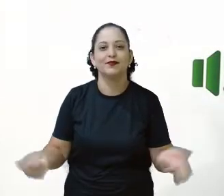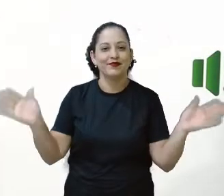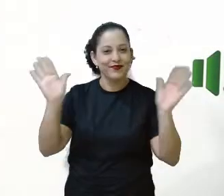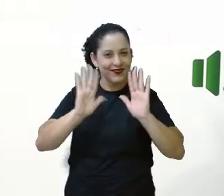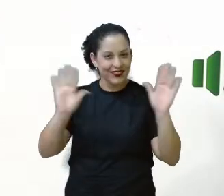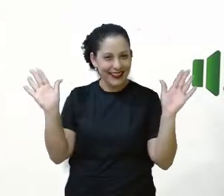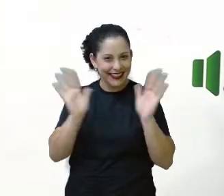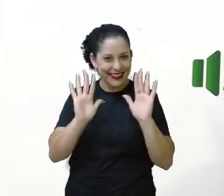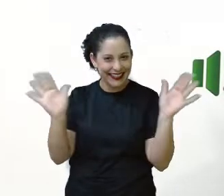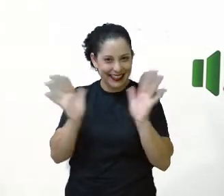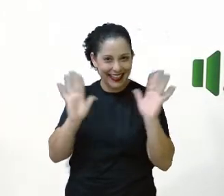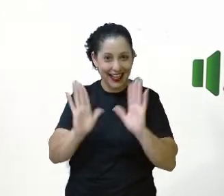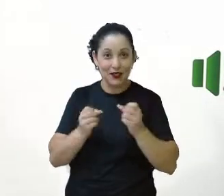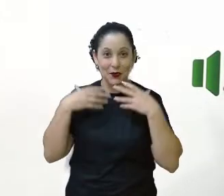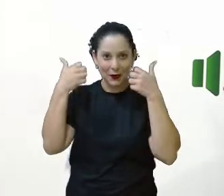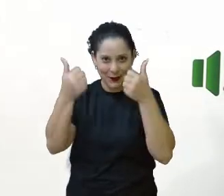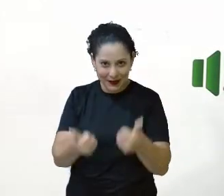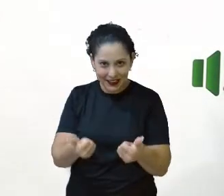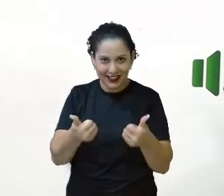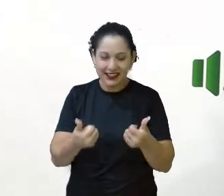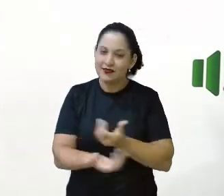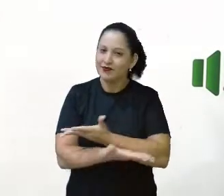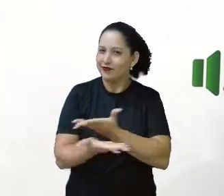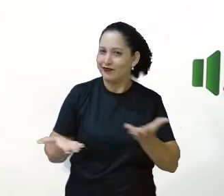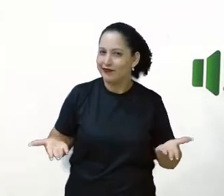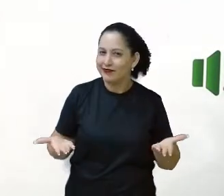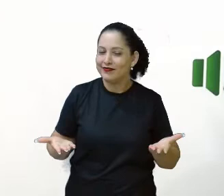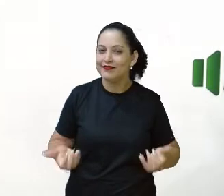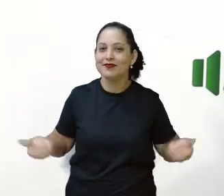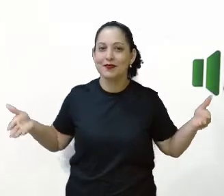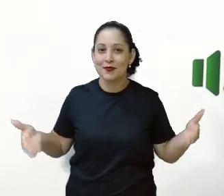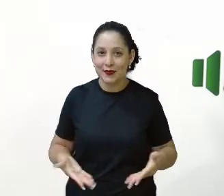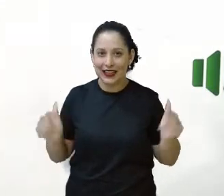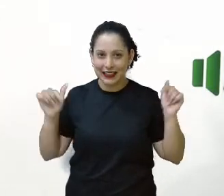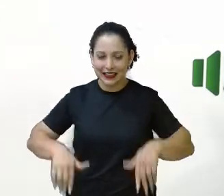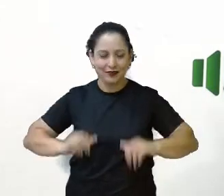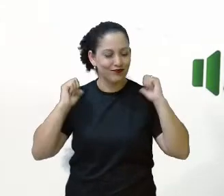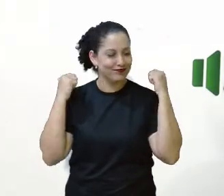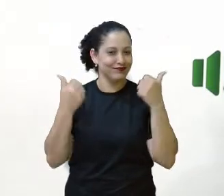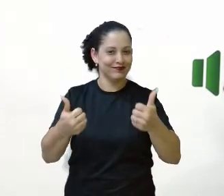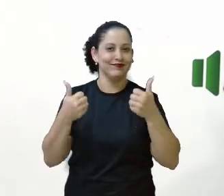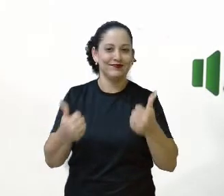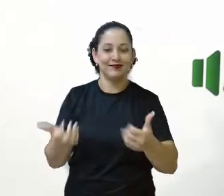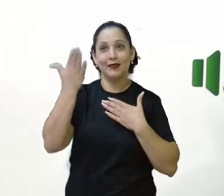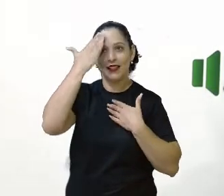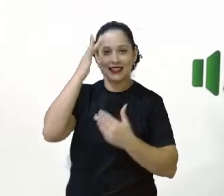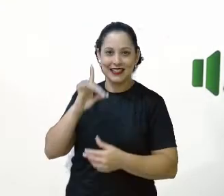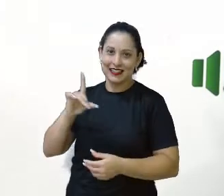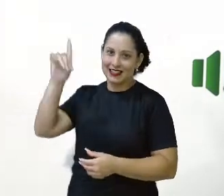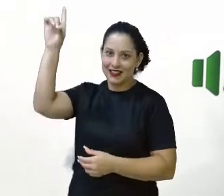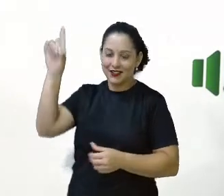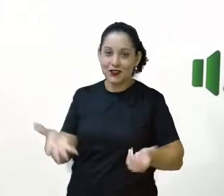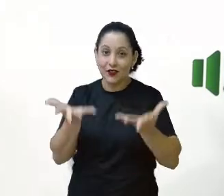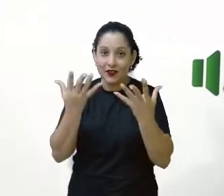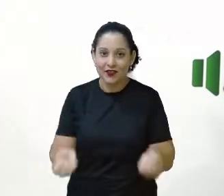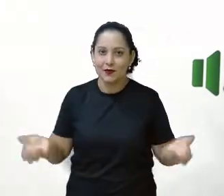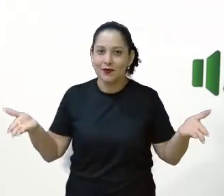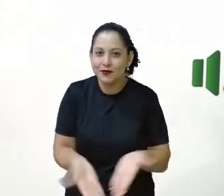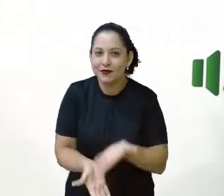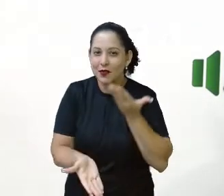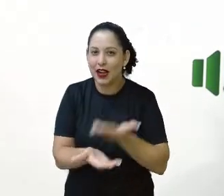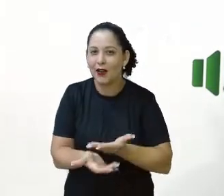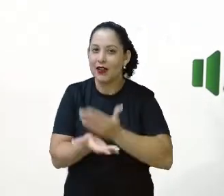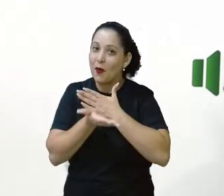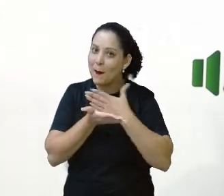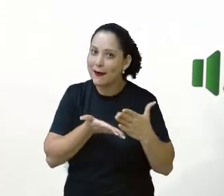Oi, gente, tudo bom com vocês? Aqui com a gente está tudo em paz, graças a Deus. Vamos começar a nossa aula hoje. Hoje